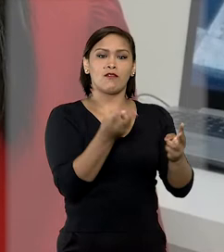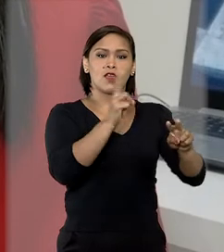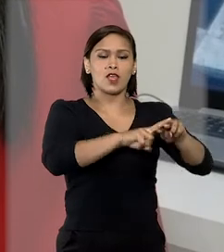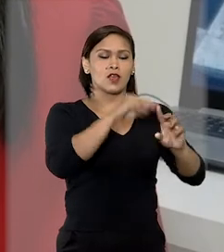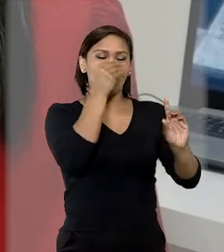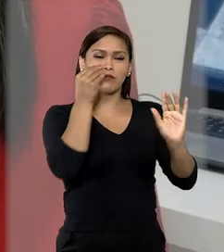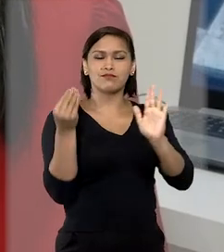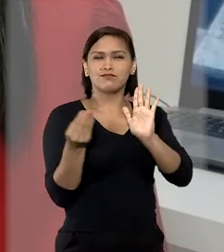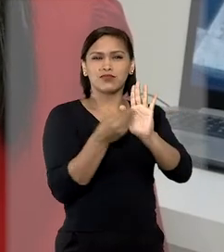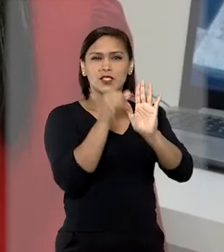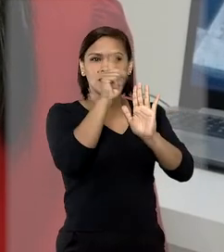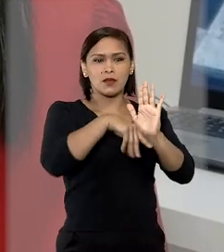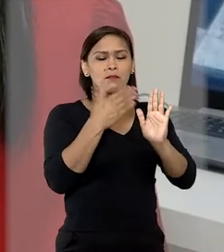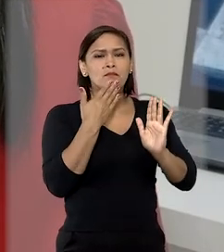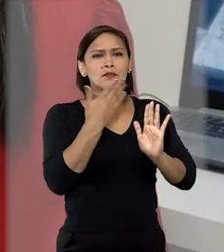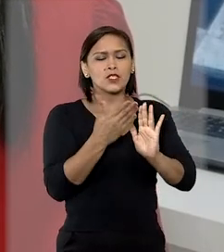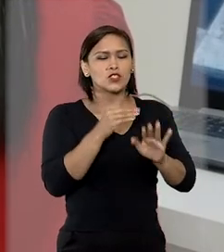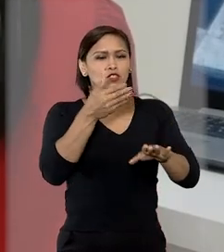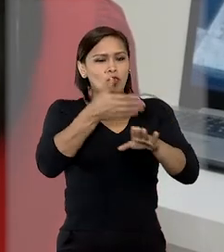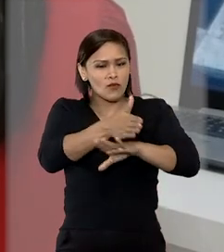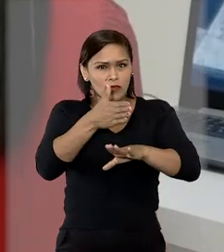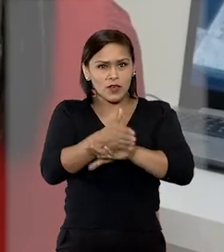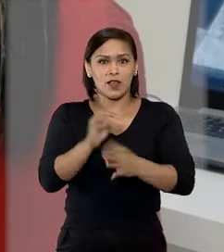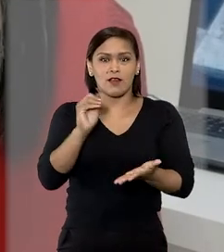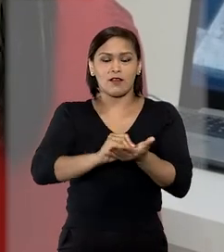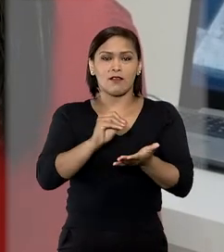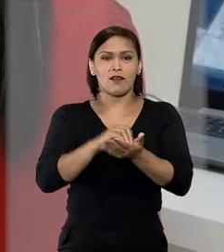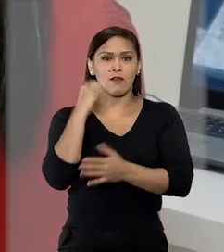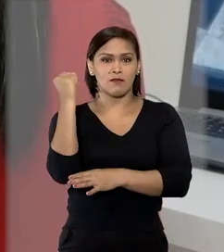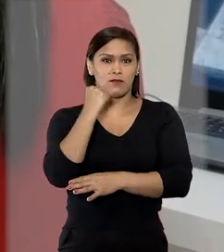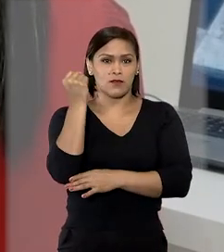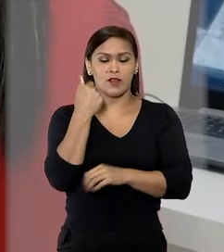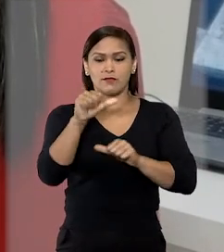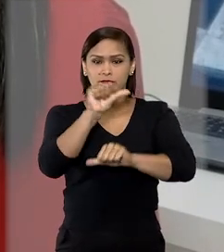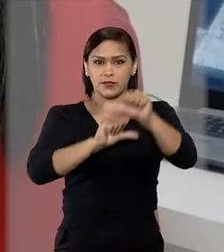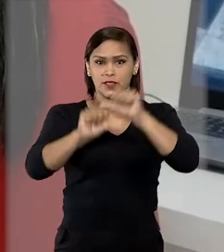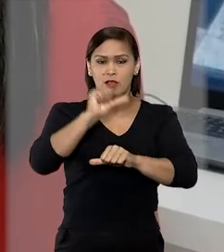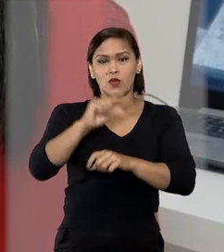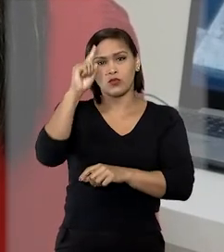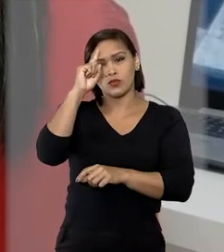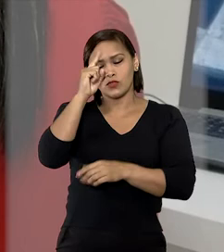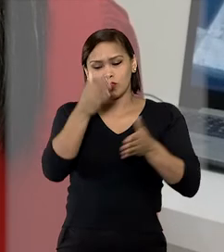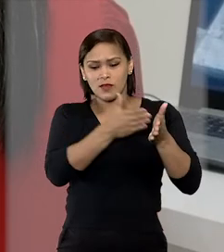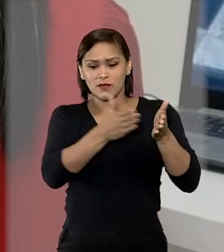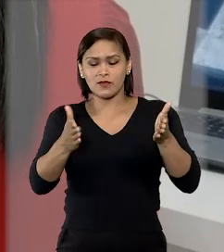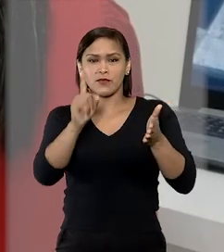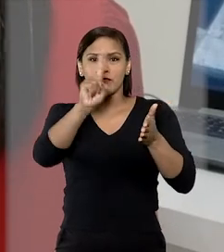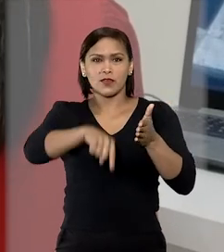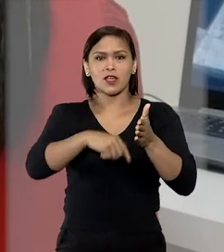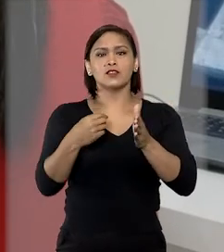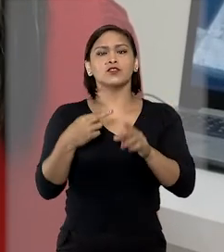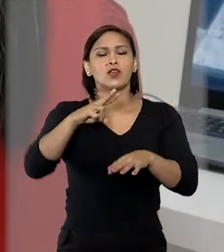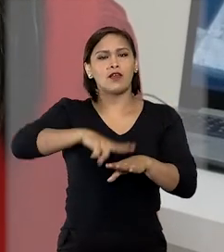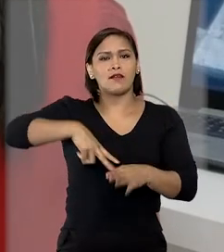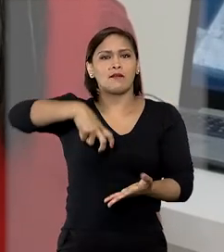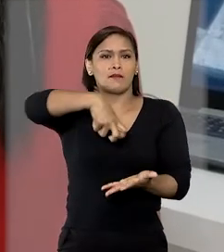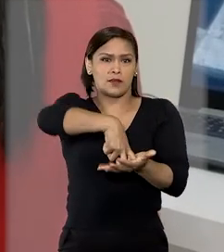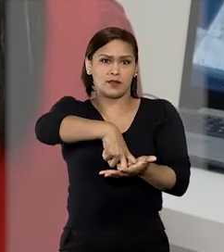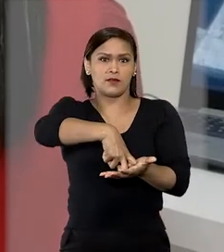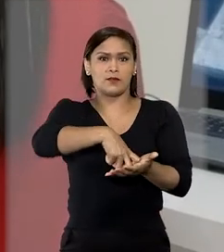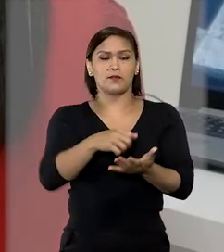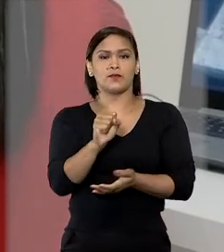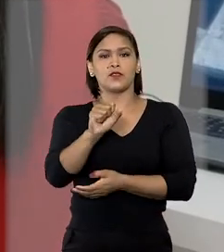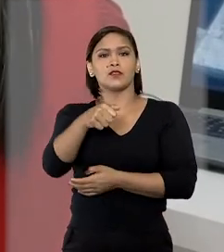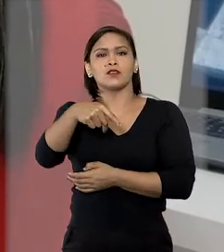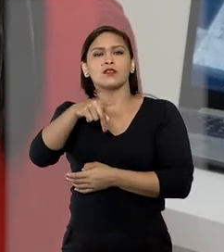que pediu o reconhecimento da prescrição de falta grave e alteração da data base para a progressão de regime penal.